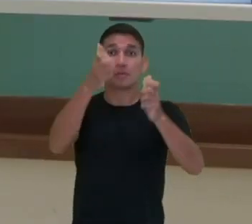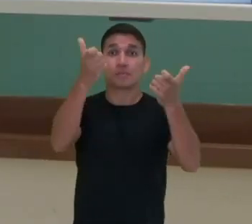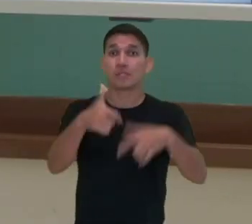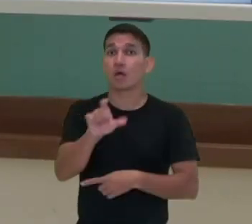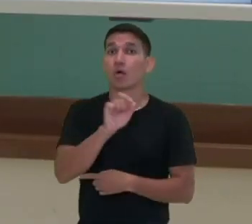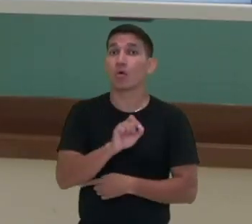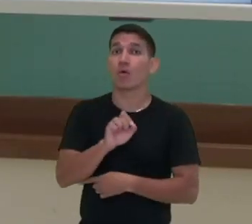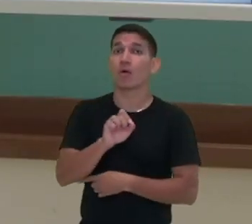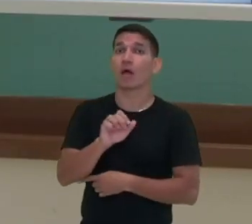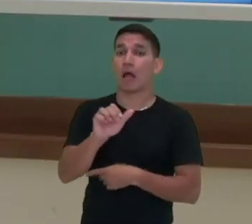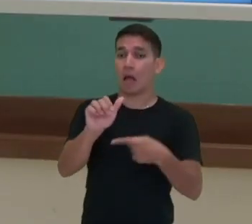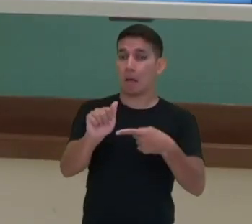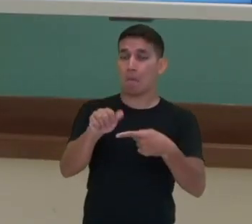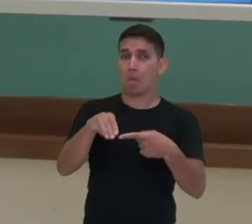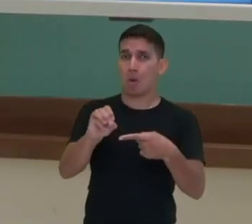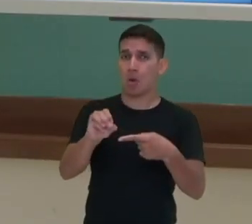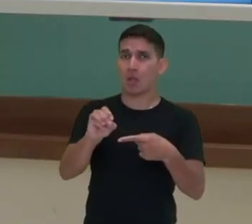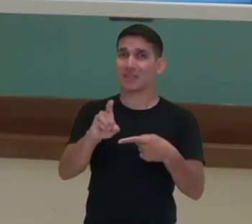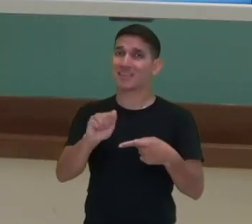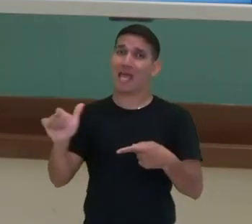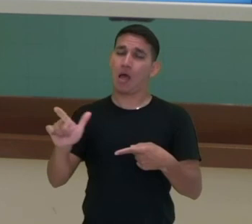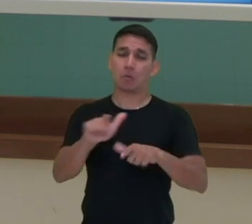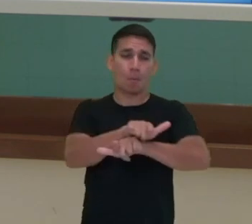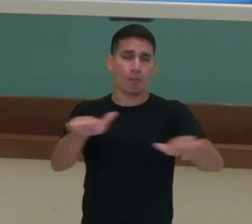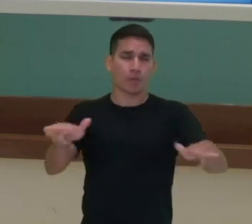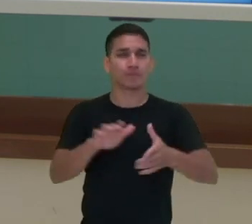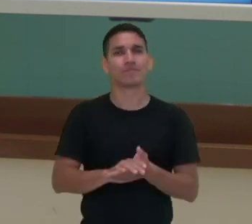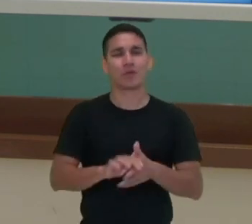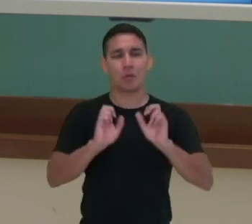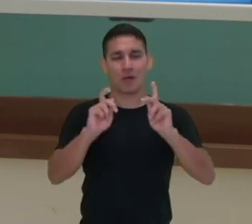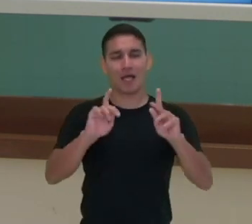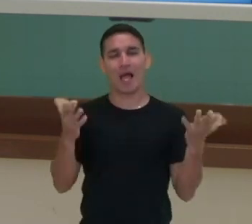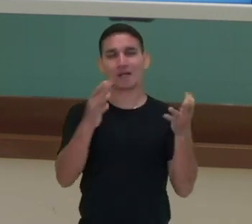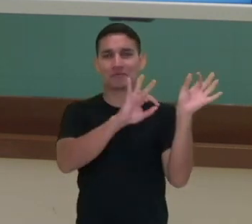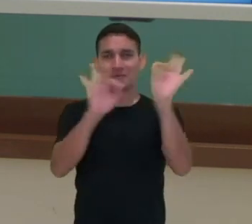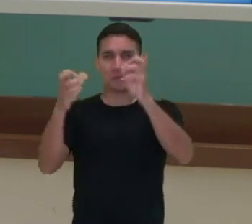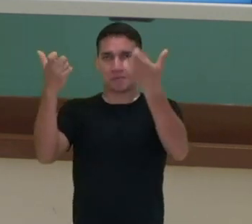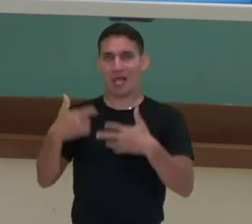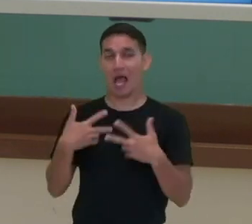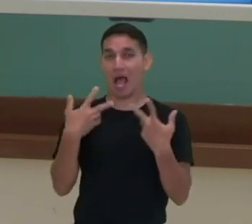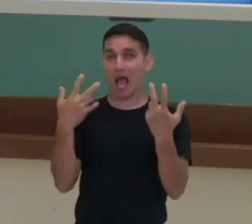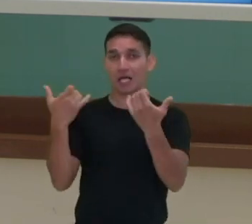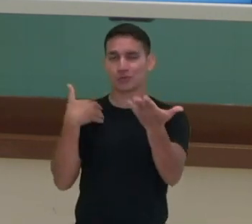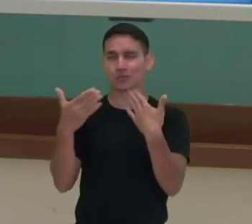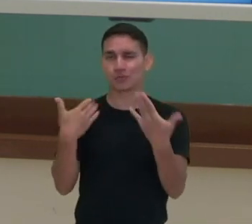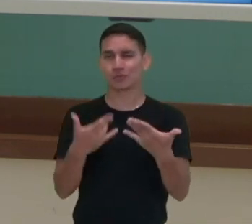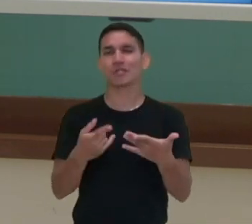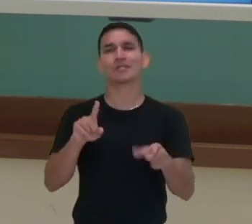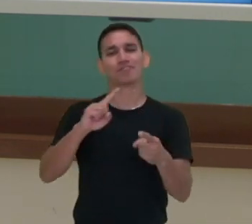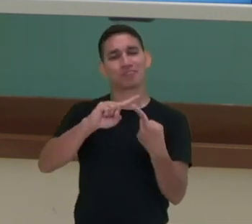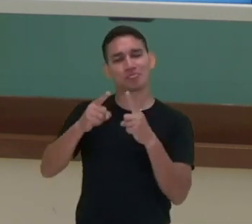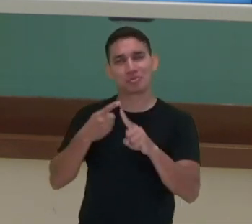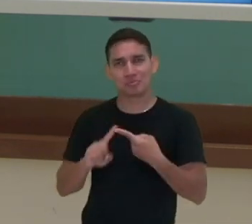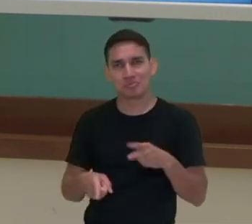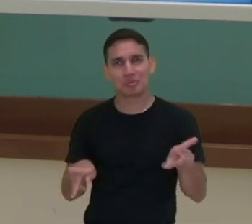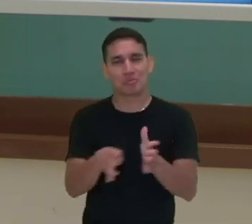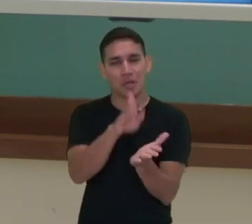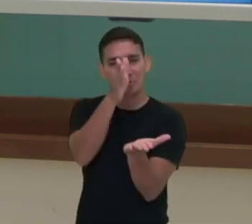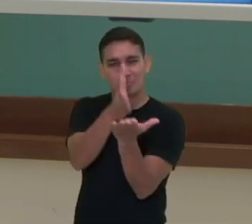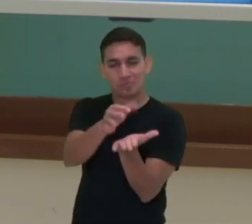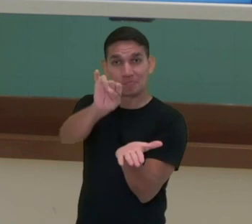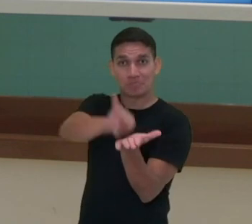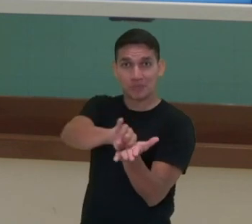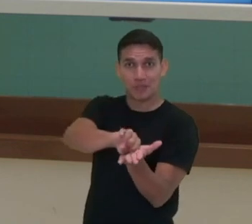é amodal. Tranquilo, gente? Nesse vídeo a gente conversou sobre as medidas de tendência central,